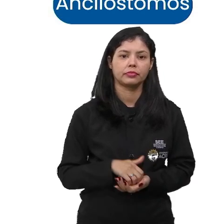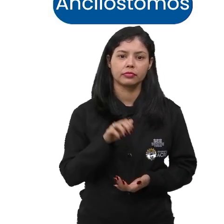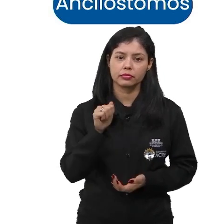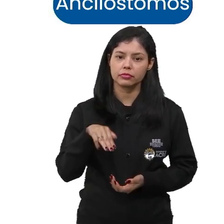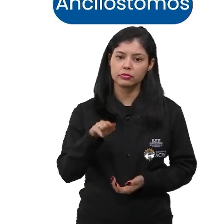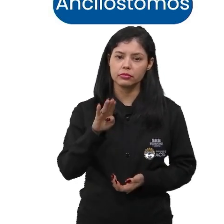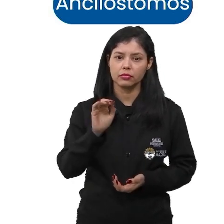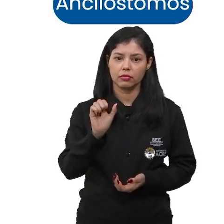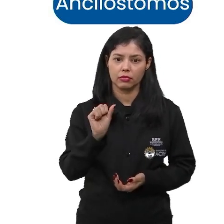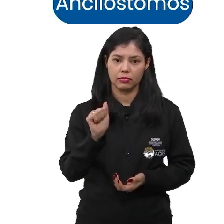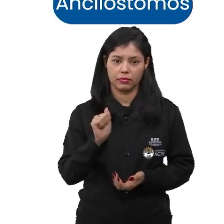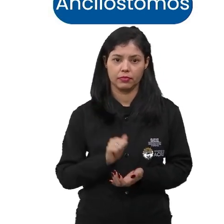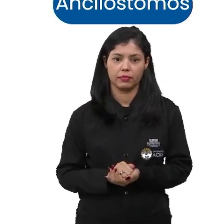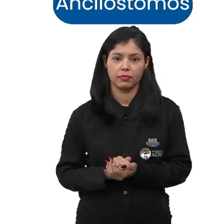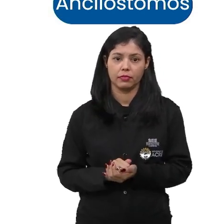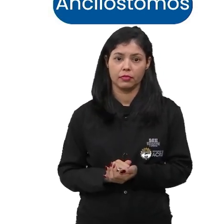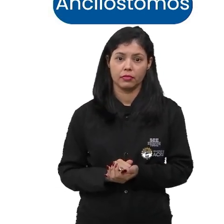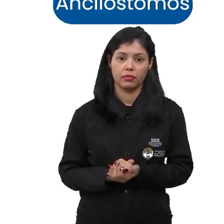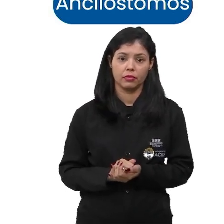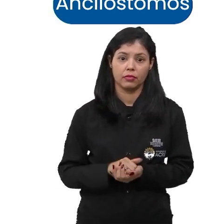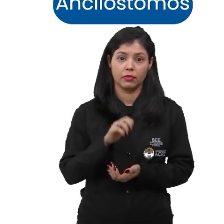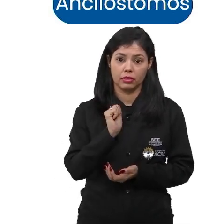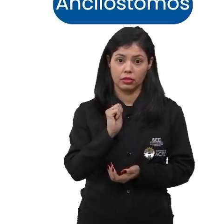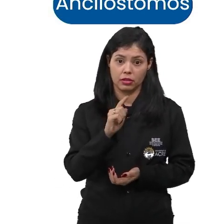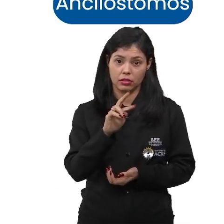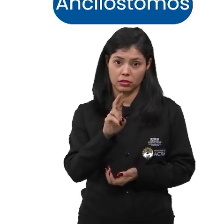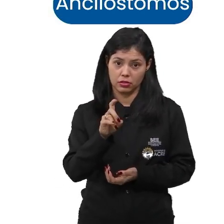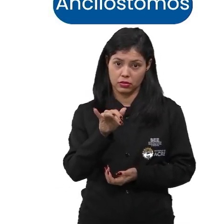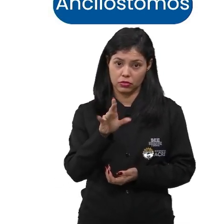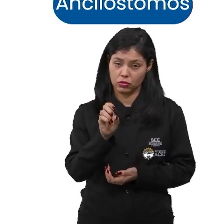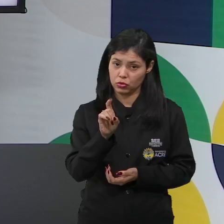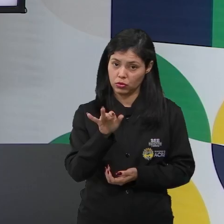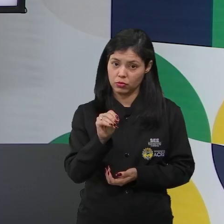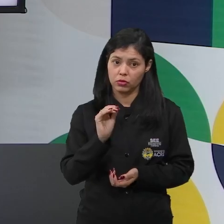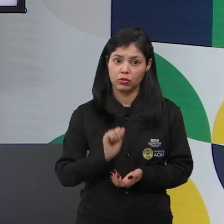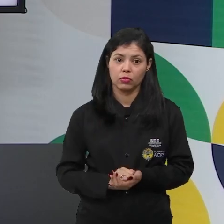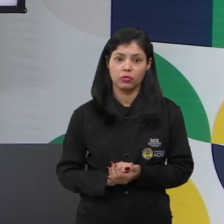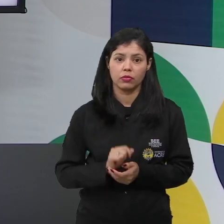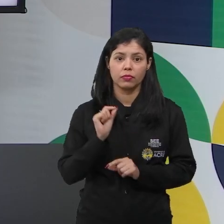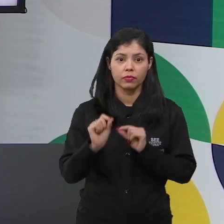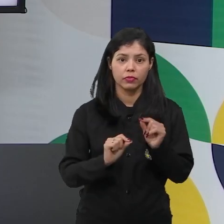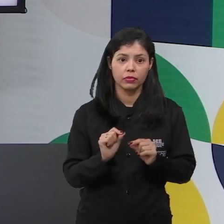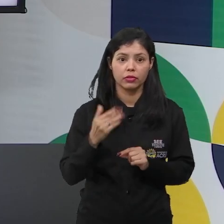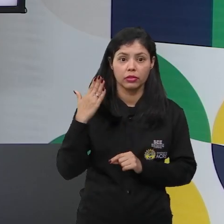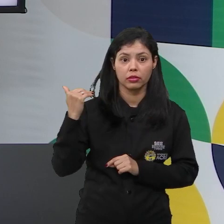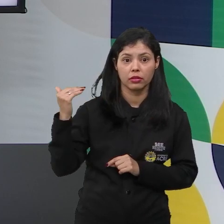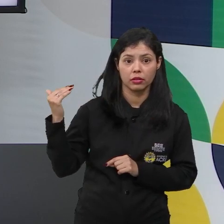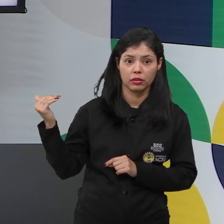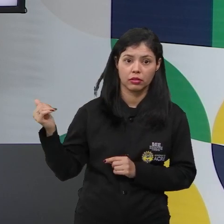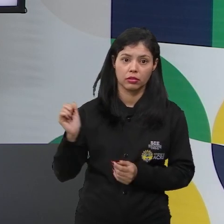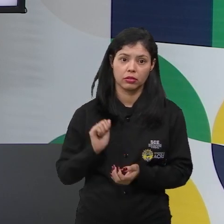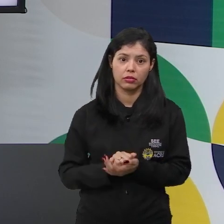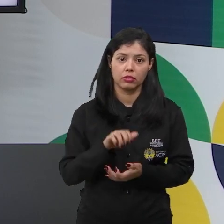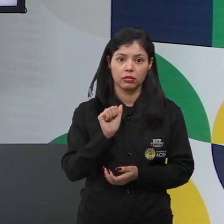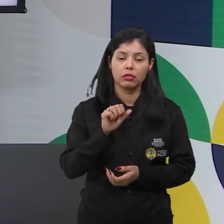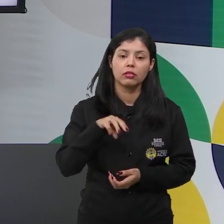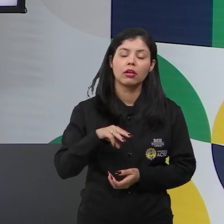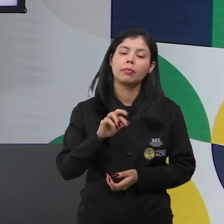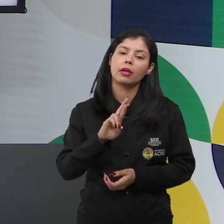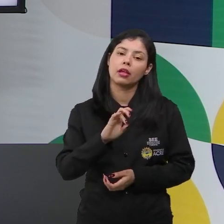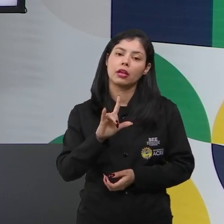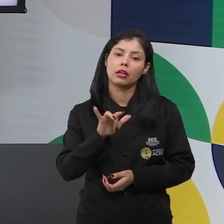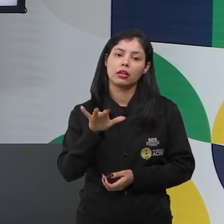a ameba, que vai causar amebíase, e o ancilostomos. Gente, o ancilostomos é o famoso amarelão, né? Então,